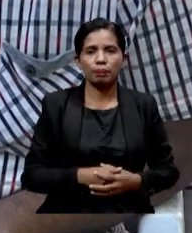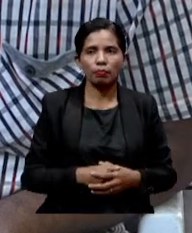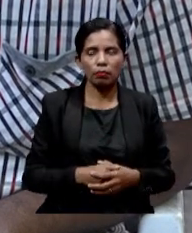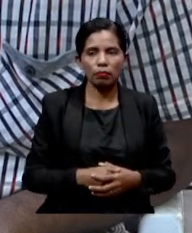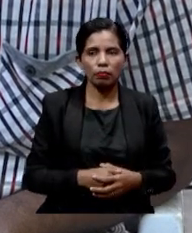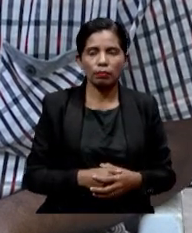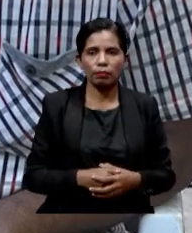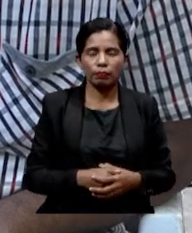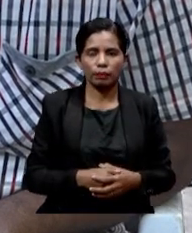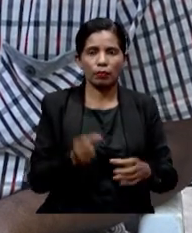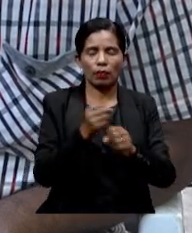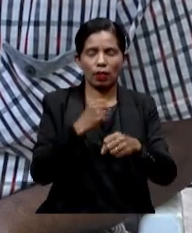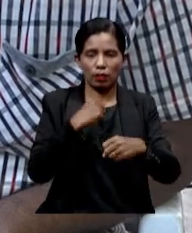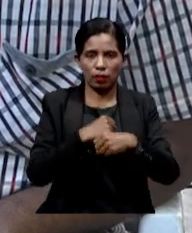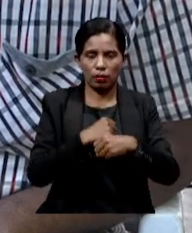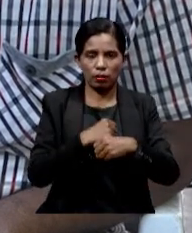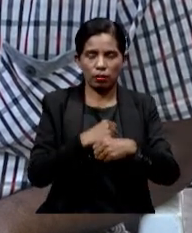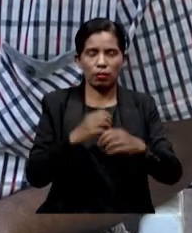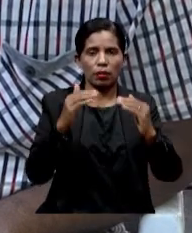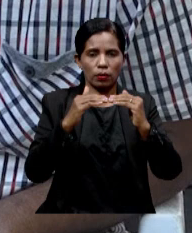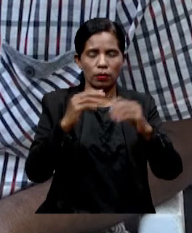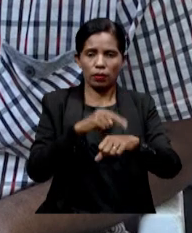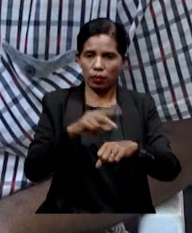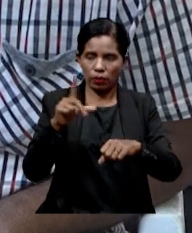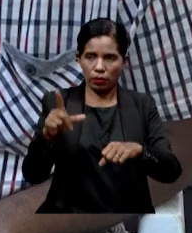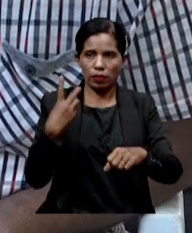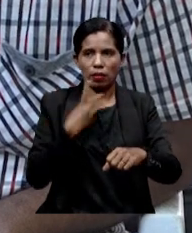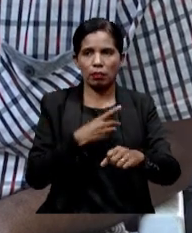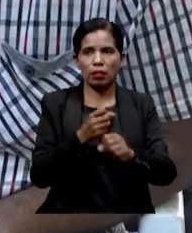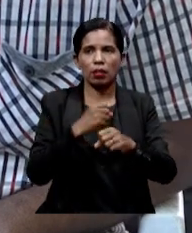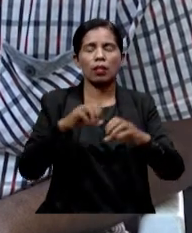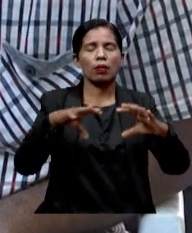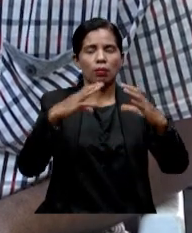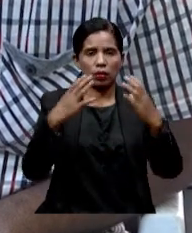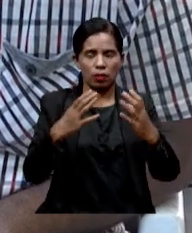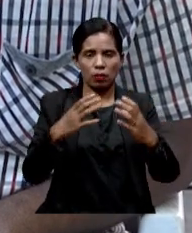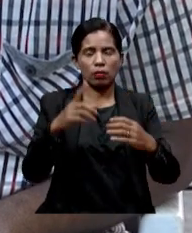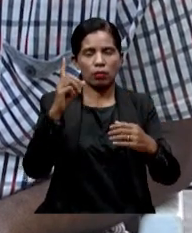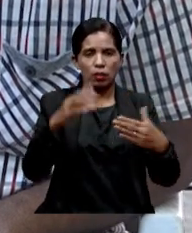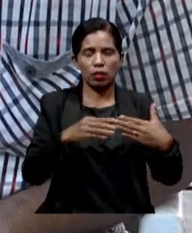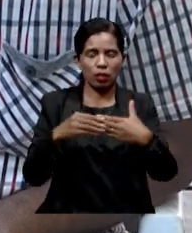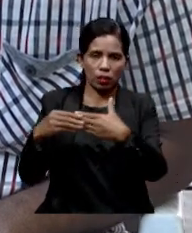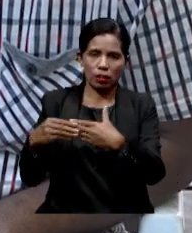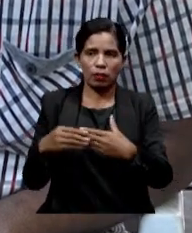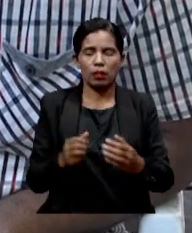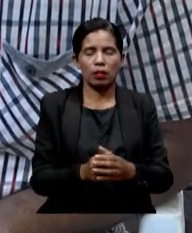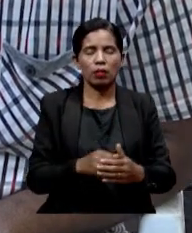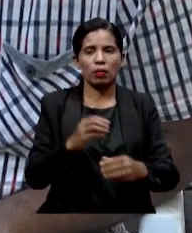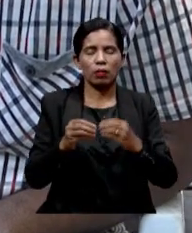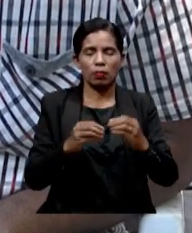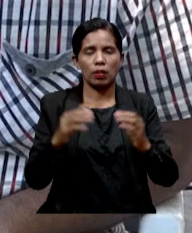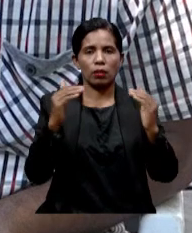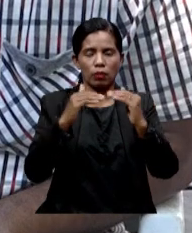Antes atu realiza kongres nasional ne, kami kriya ulu komisan organisadora, kona ba kongres nasional tuluk